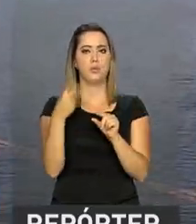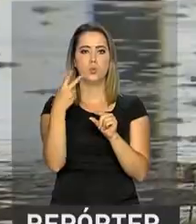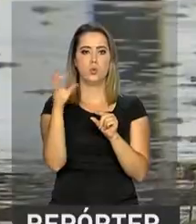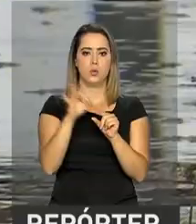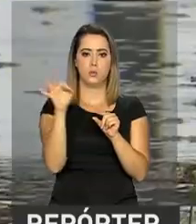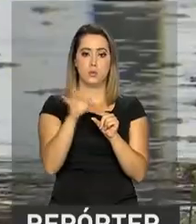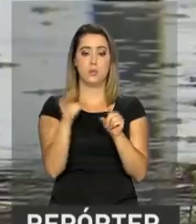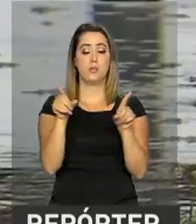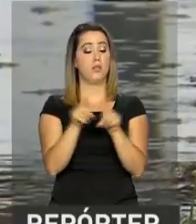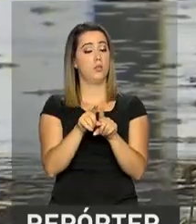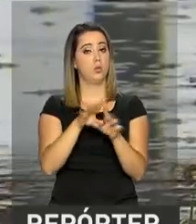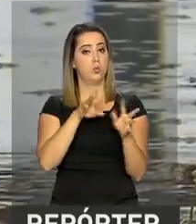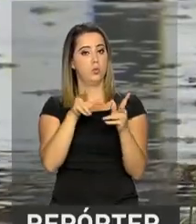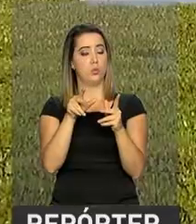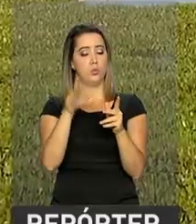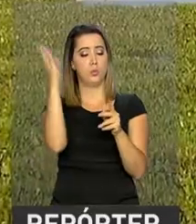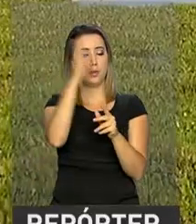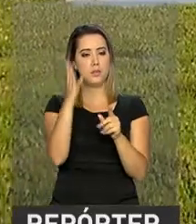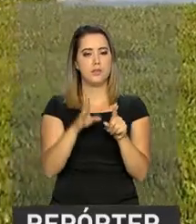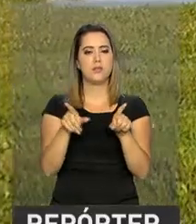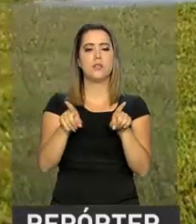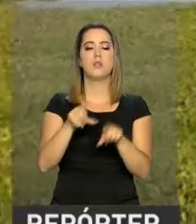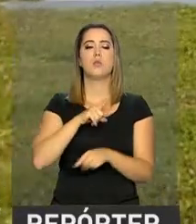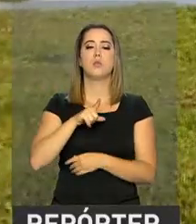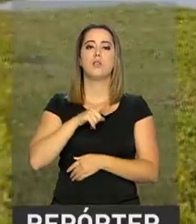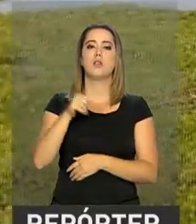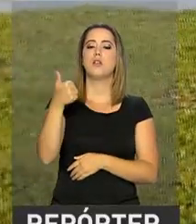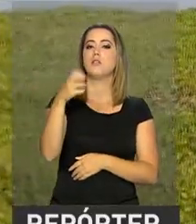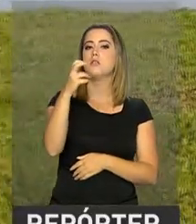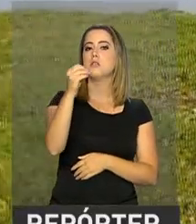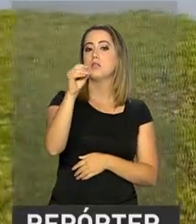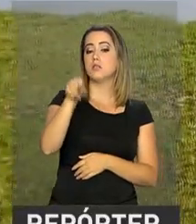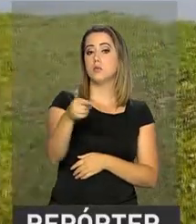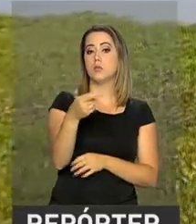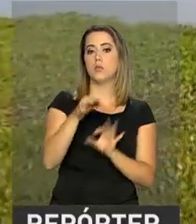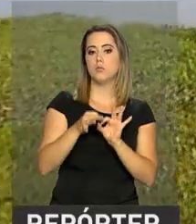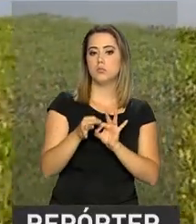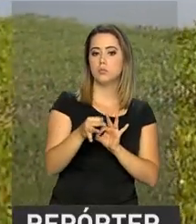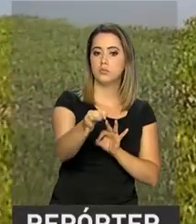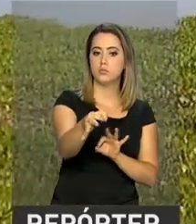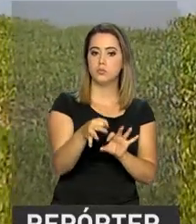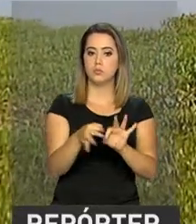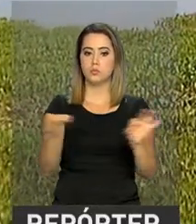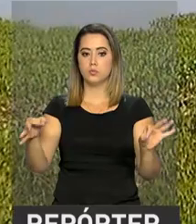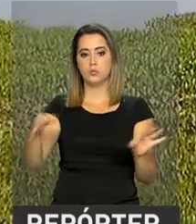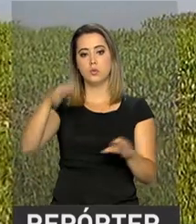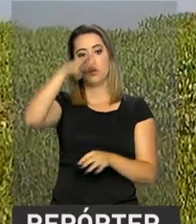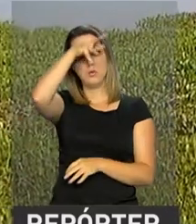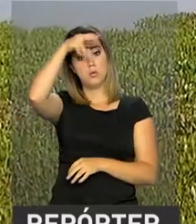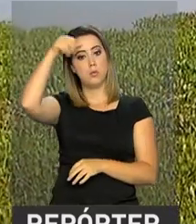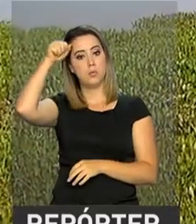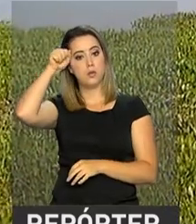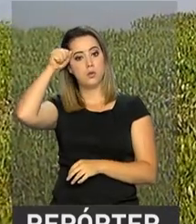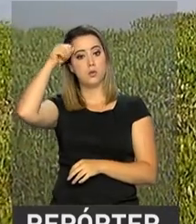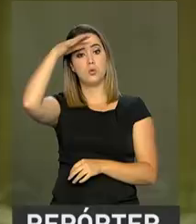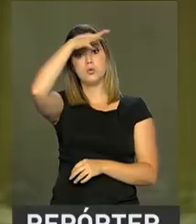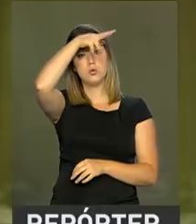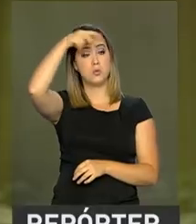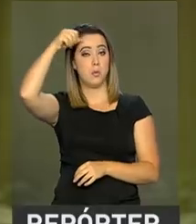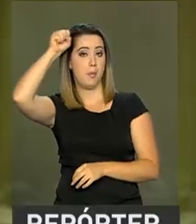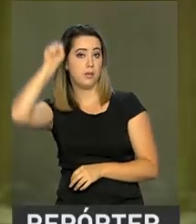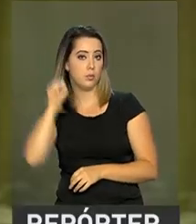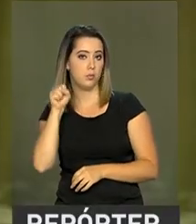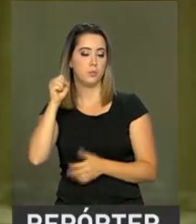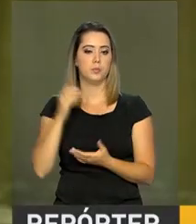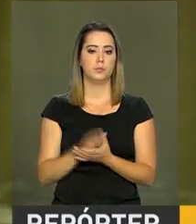o pantanal ocupa cerca de 150 mil quilômetros quadrados entre o mato grosso eo mato grosso do sul o